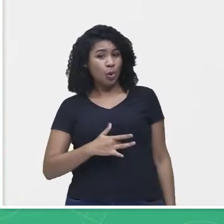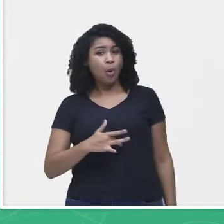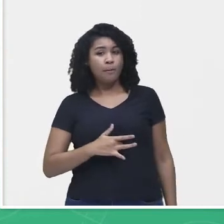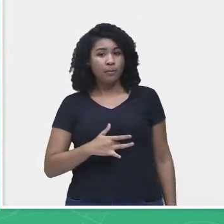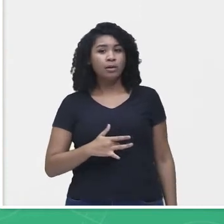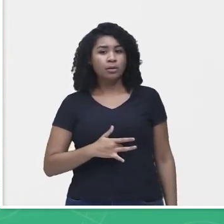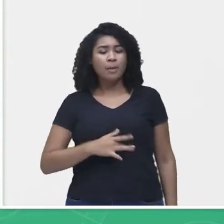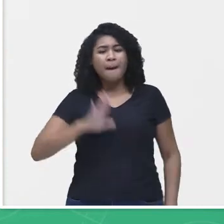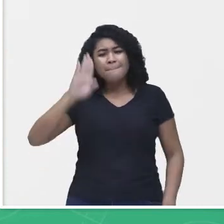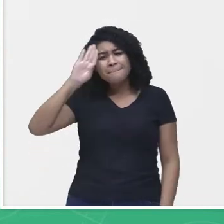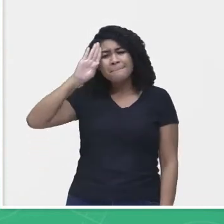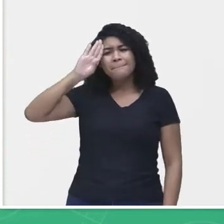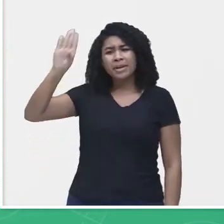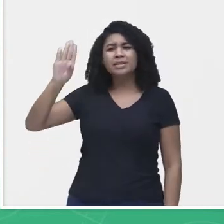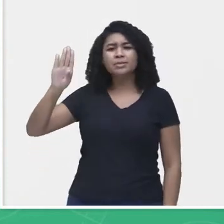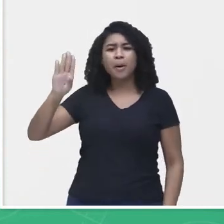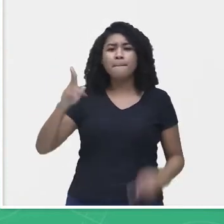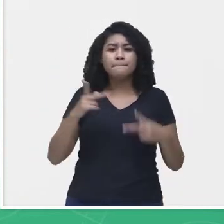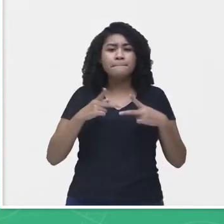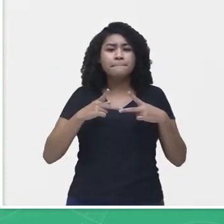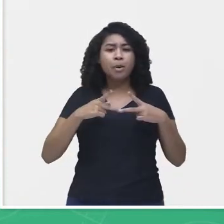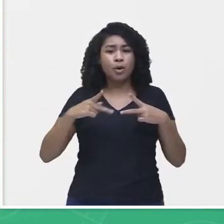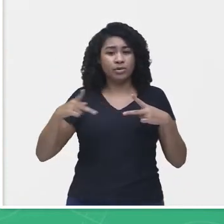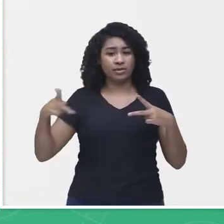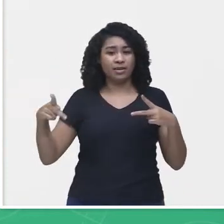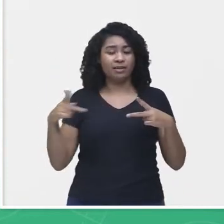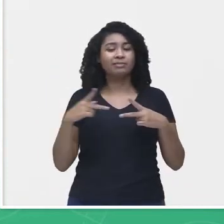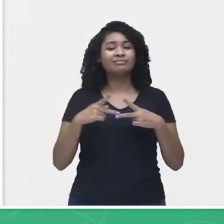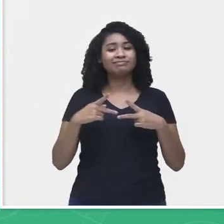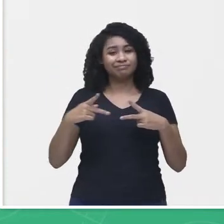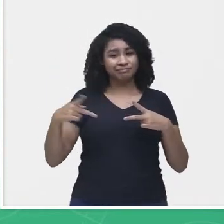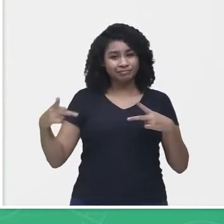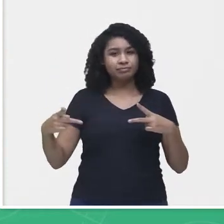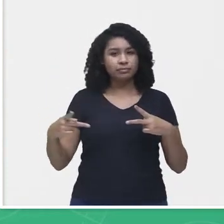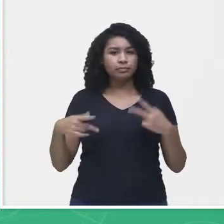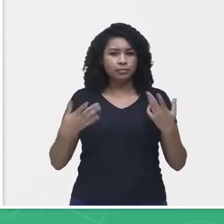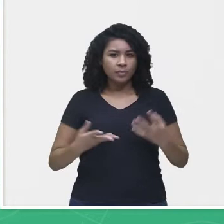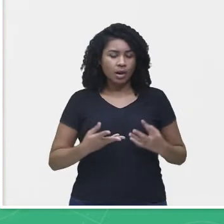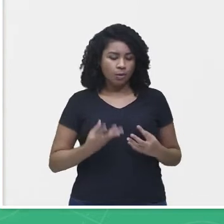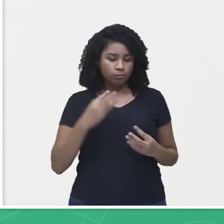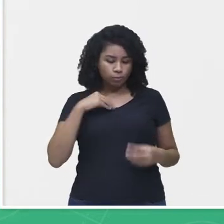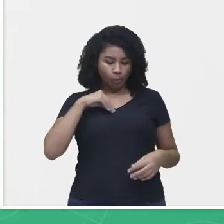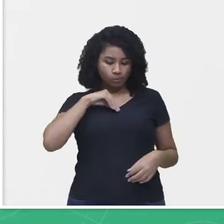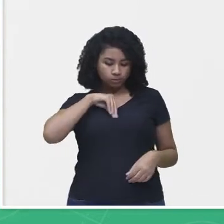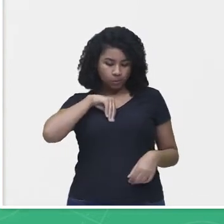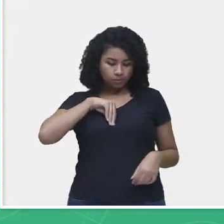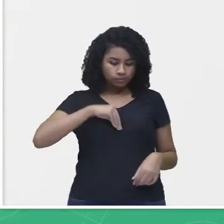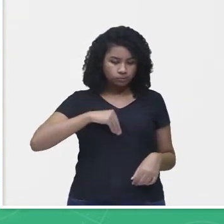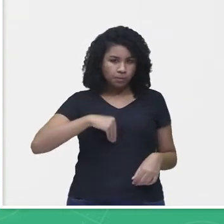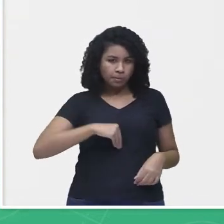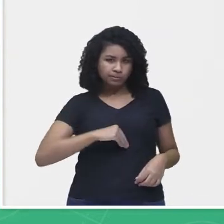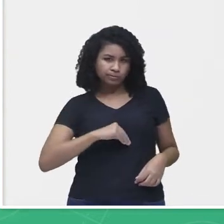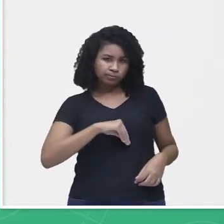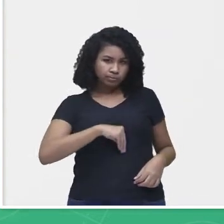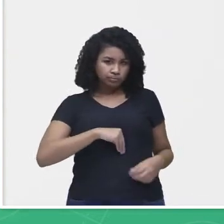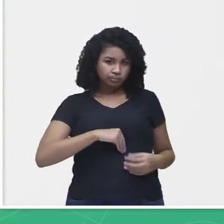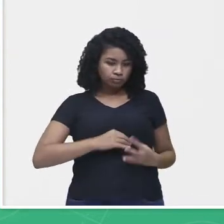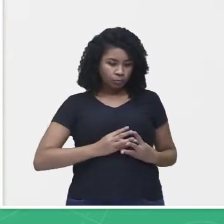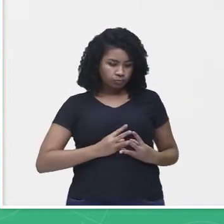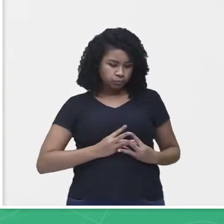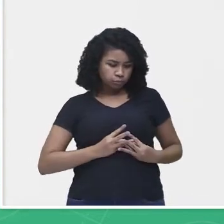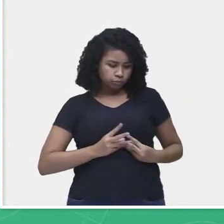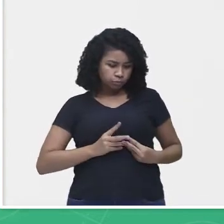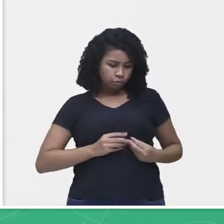principalmente proteína, né? Então, fragmenta e desnatura a proteína do bolo alimentar e atua sobre alguns